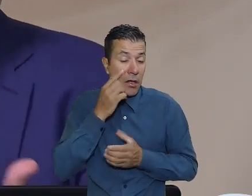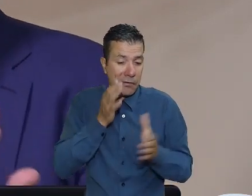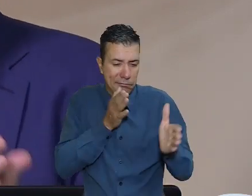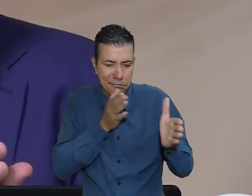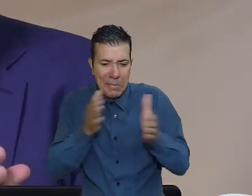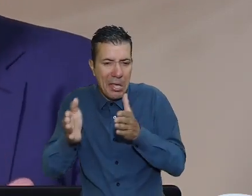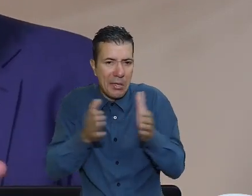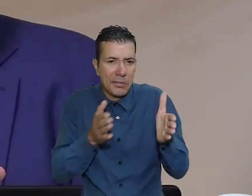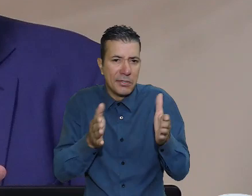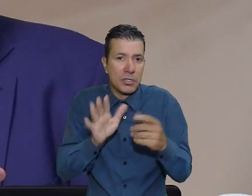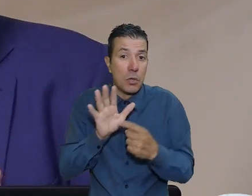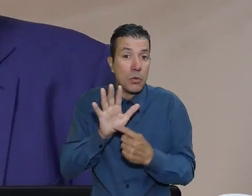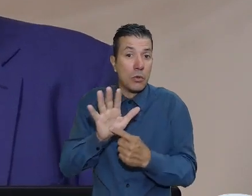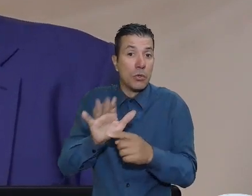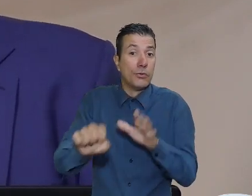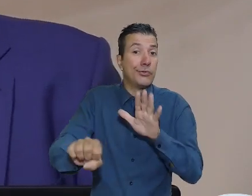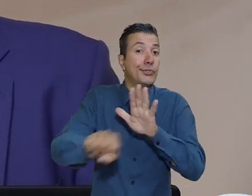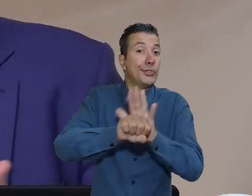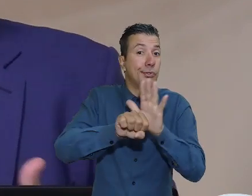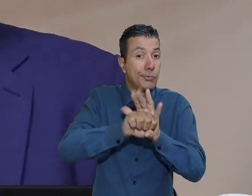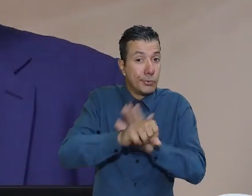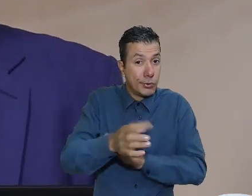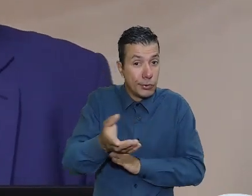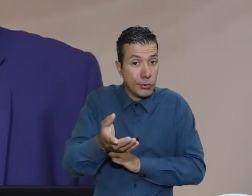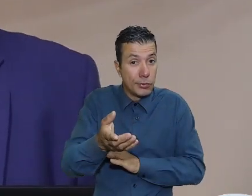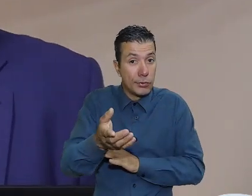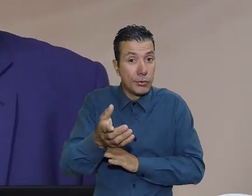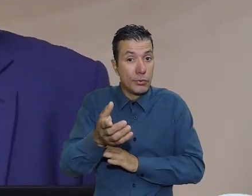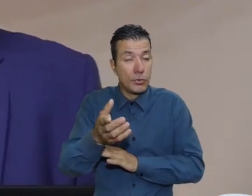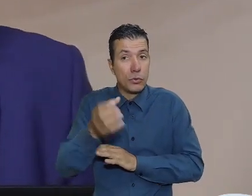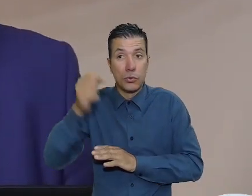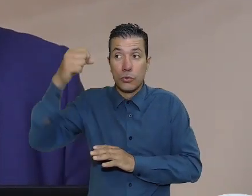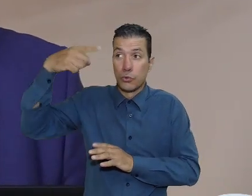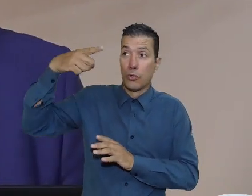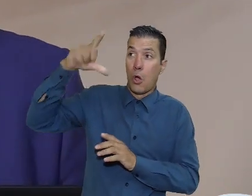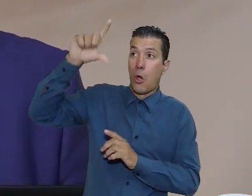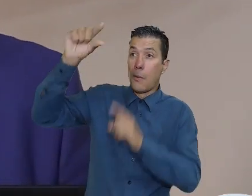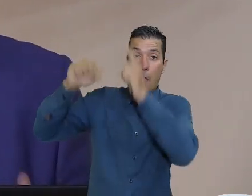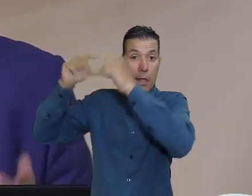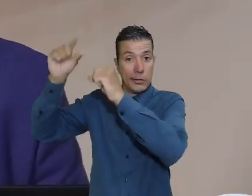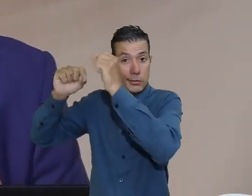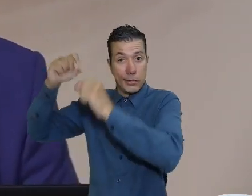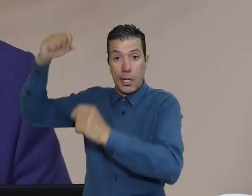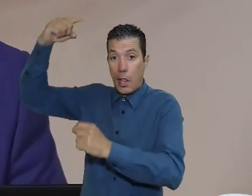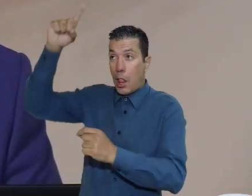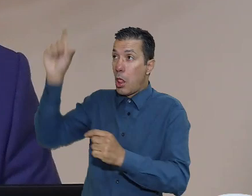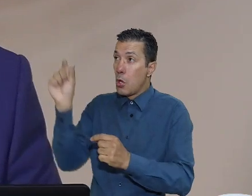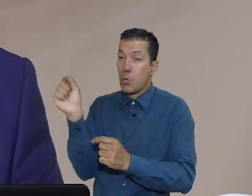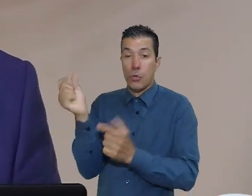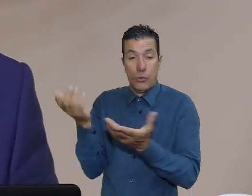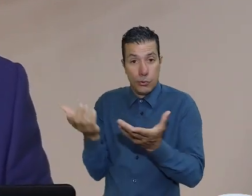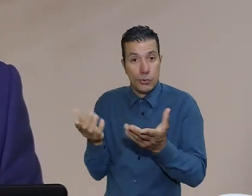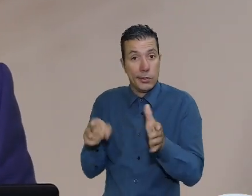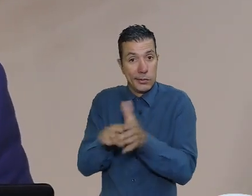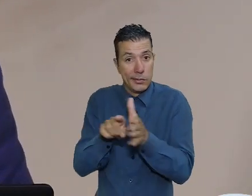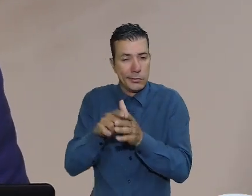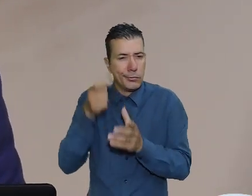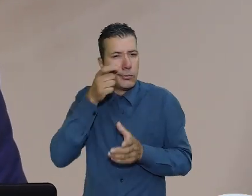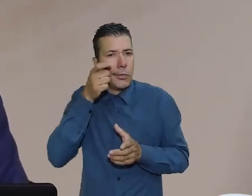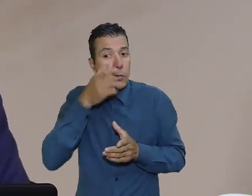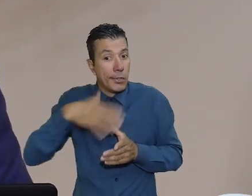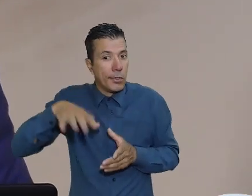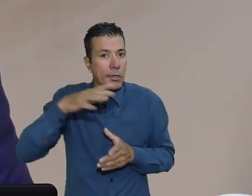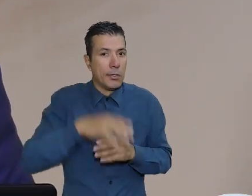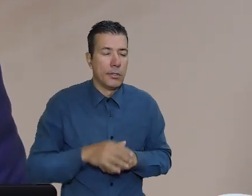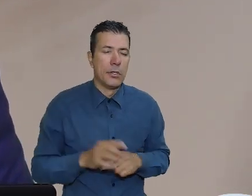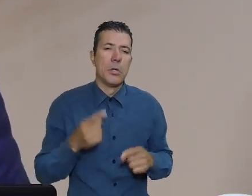ela vem marcada por esses sinais no mundo físico, no sol, nas estrelas, e isso é muito importante nós ficarmos atentos. Fala